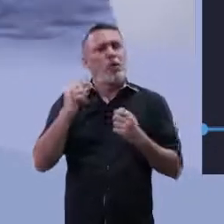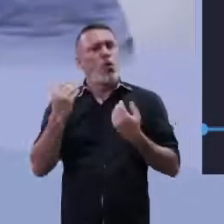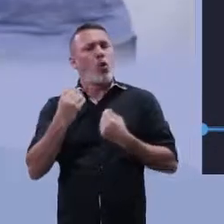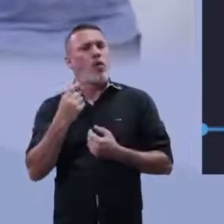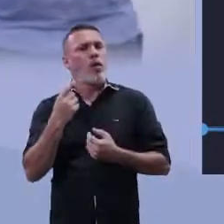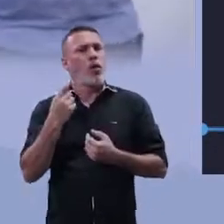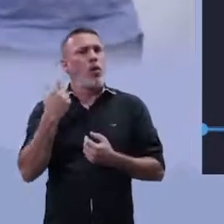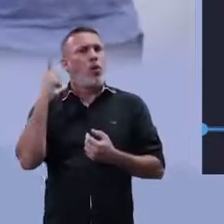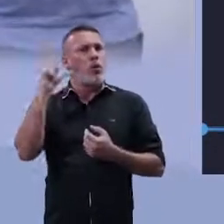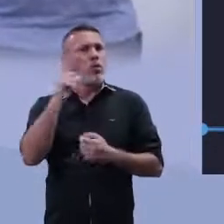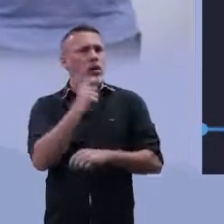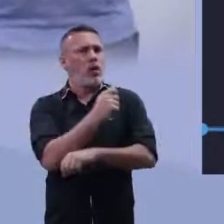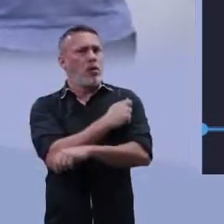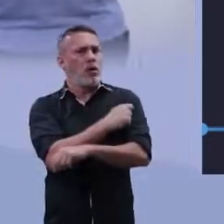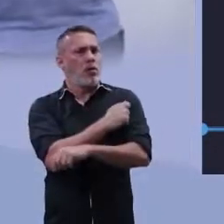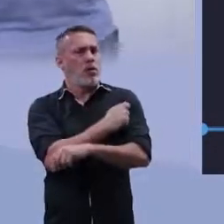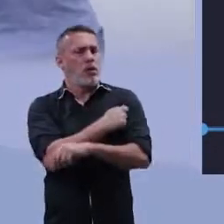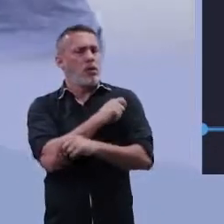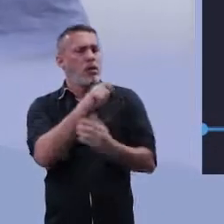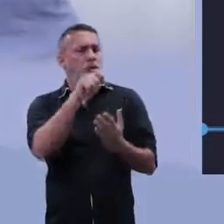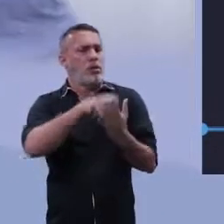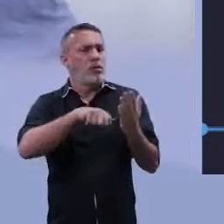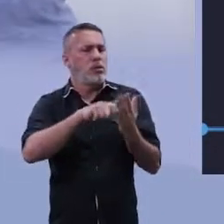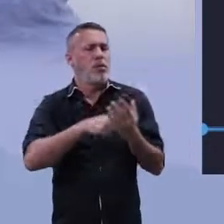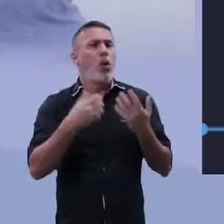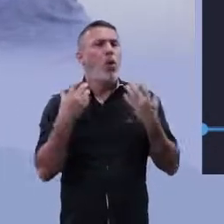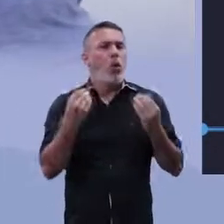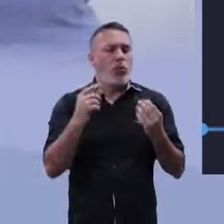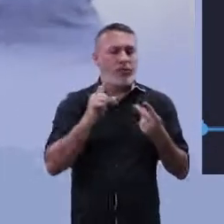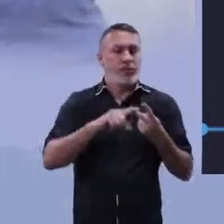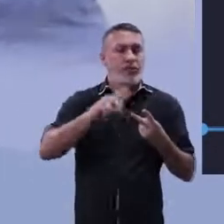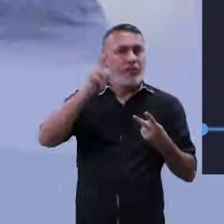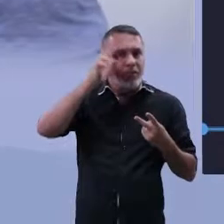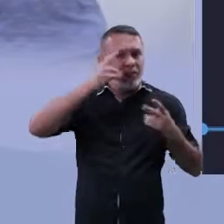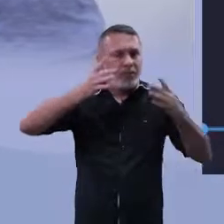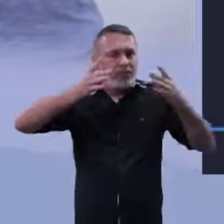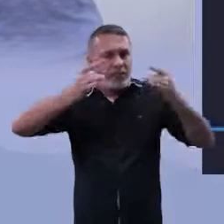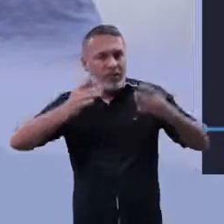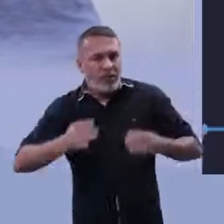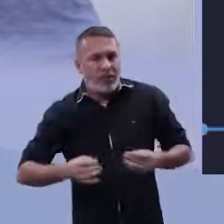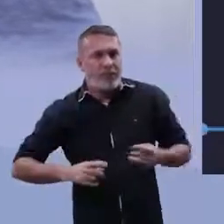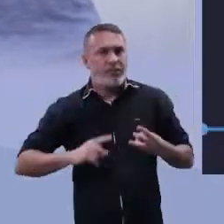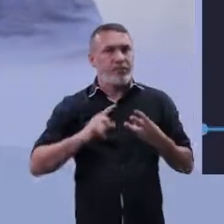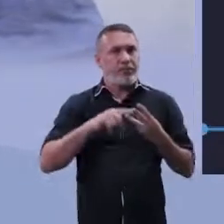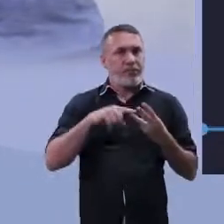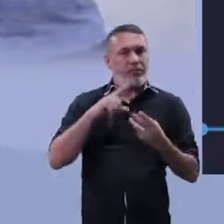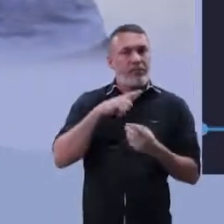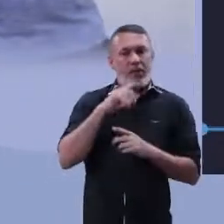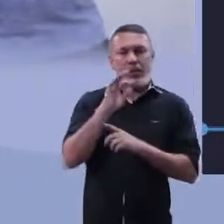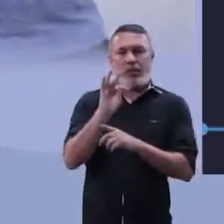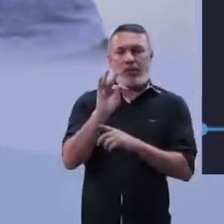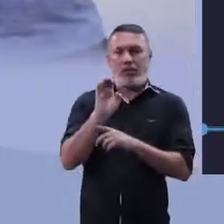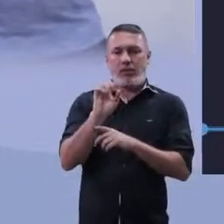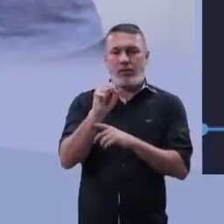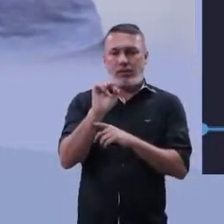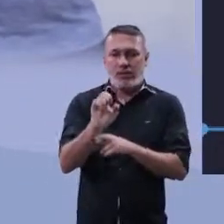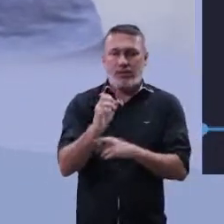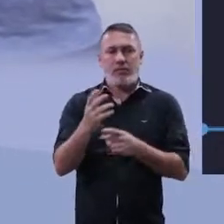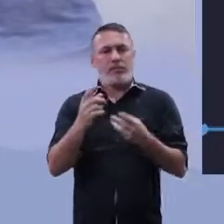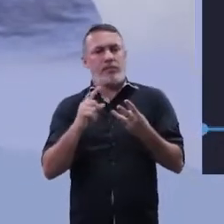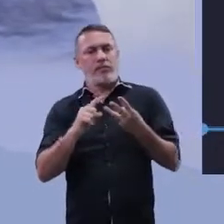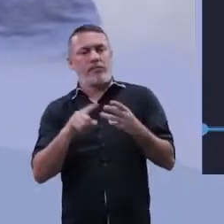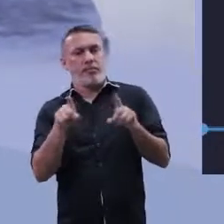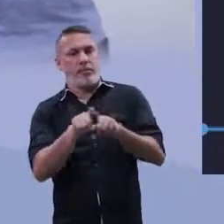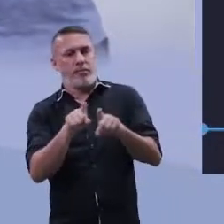escreveu, os detalhes. Lembra da redação? Ele apresentou direito lá, a tese. Ele apresentou a tese, falou,